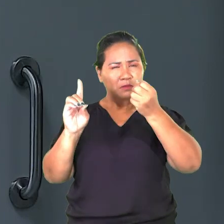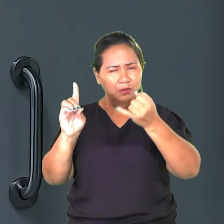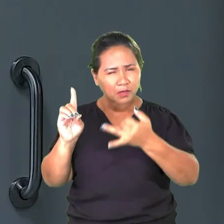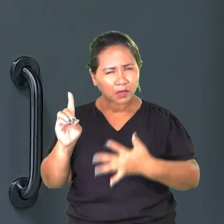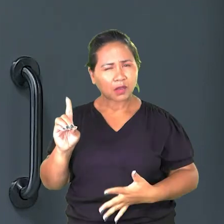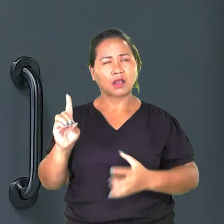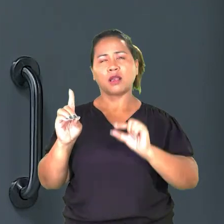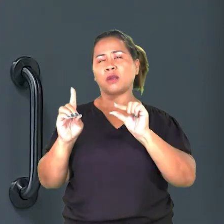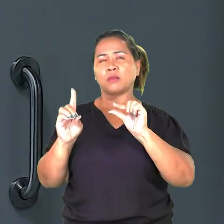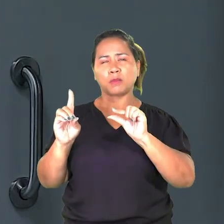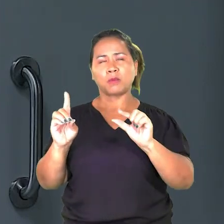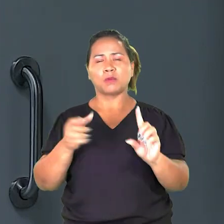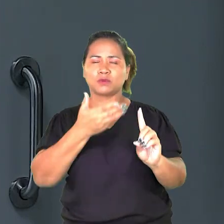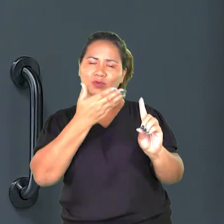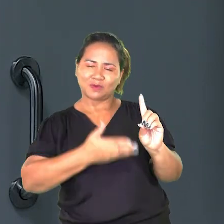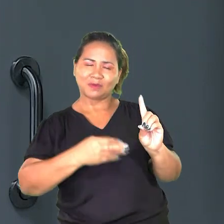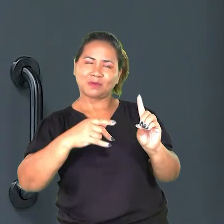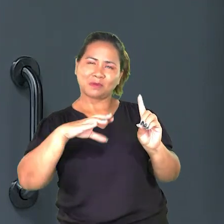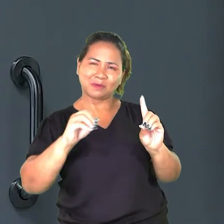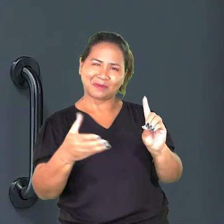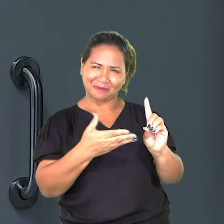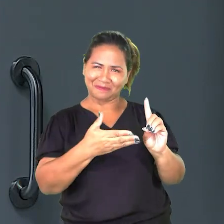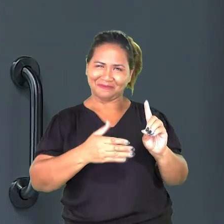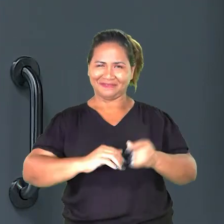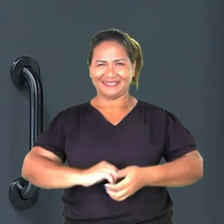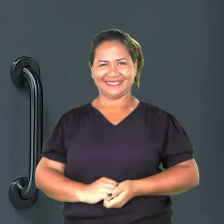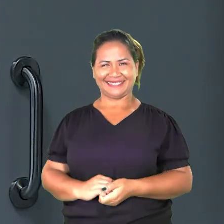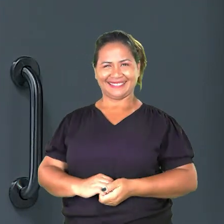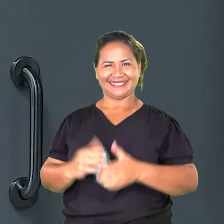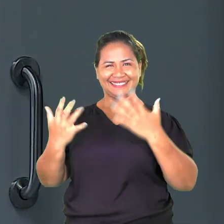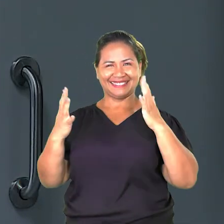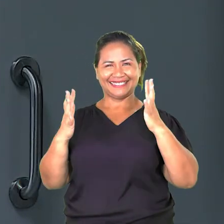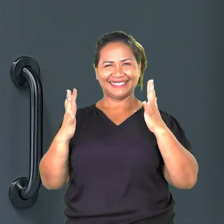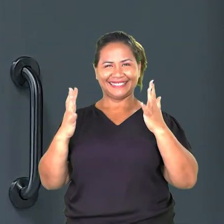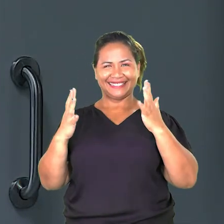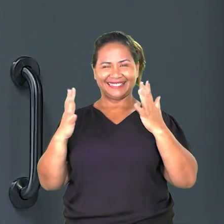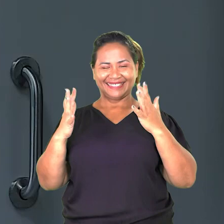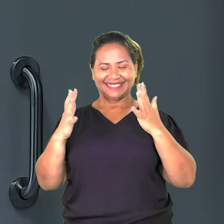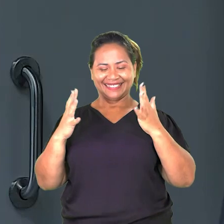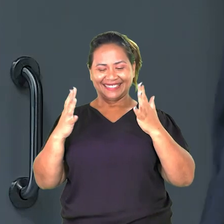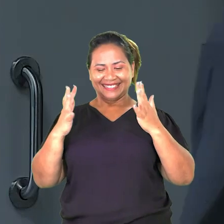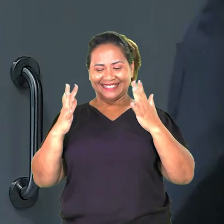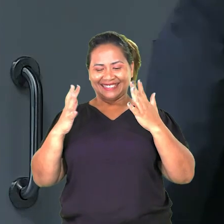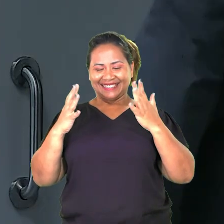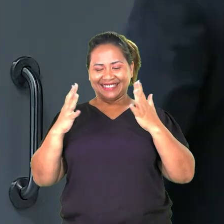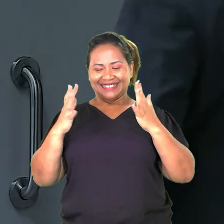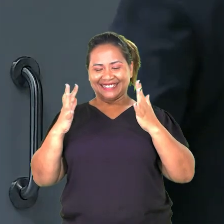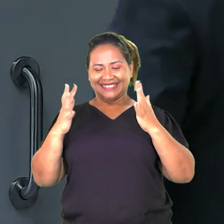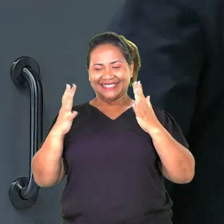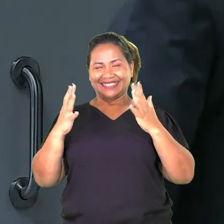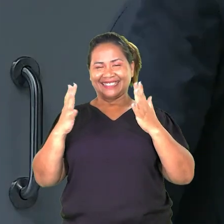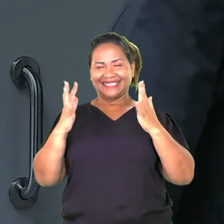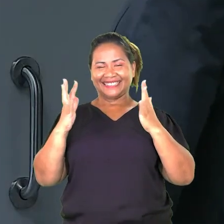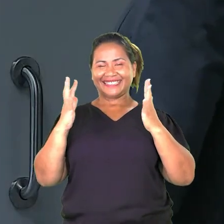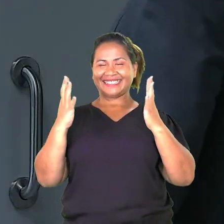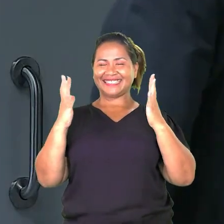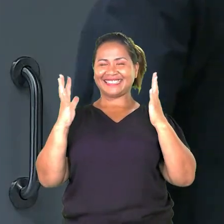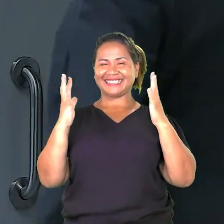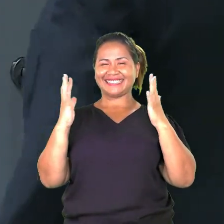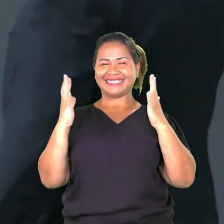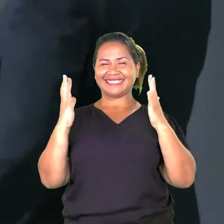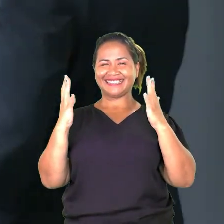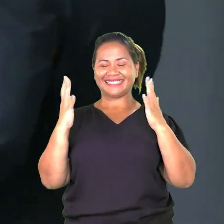Paulo Bonfim, Marcelo Tapia, para falar um pouco sobre o nosso homenageado, o amado menestrel de